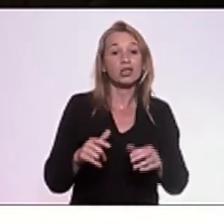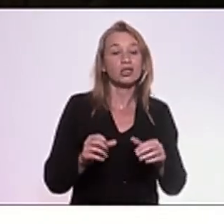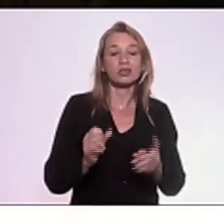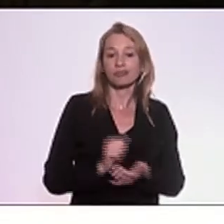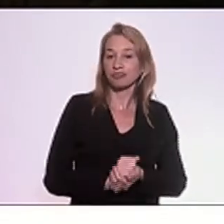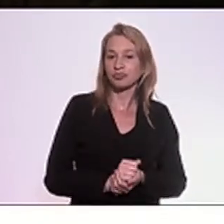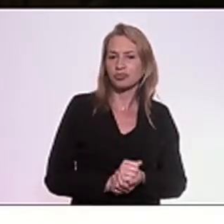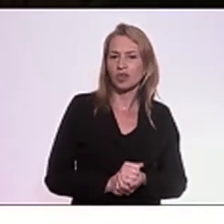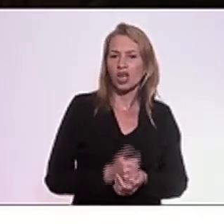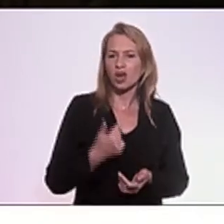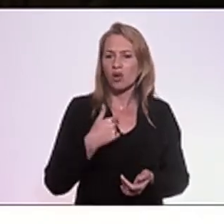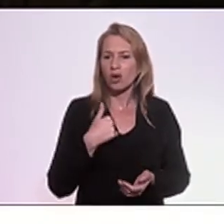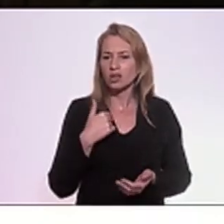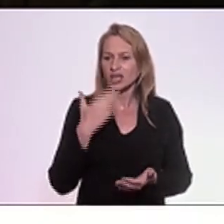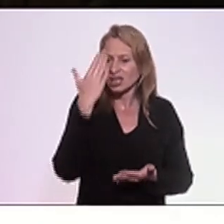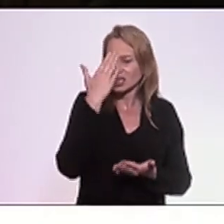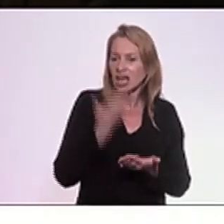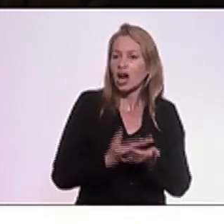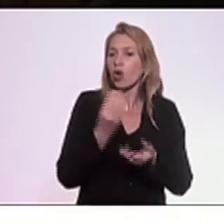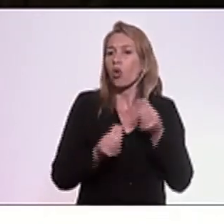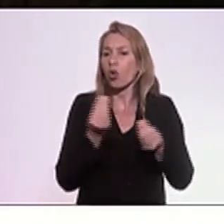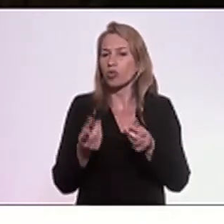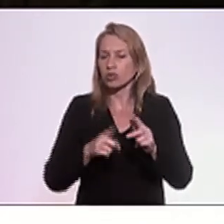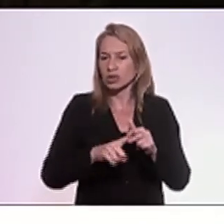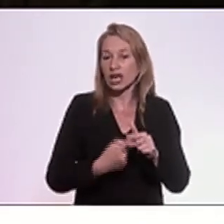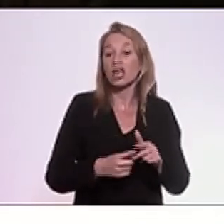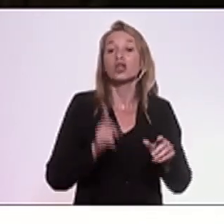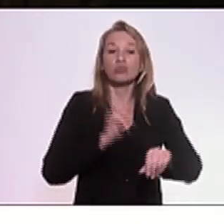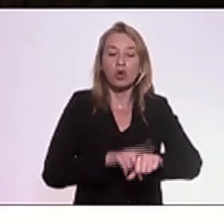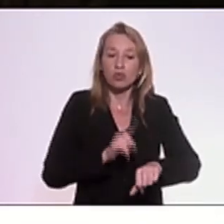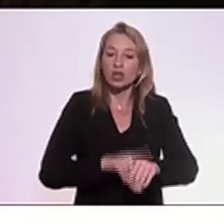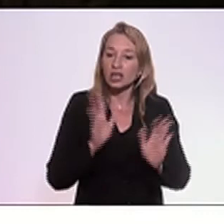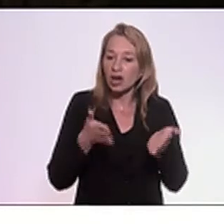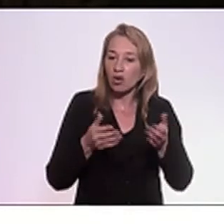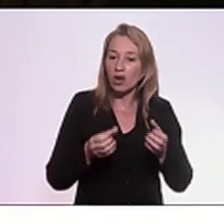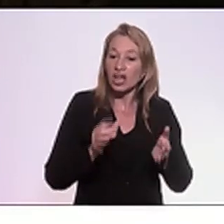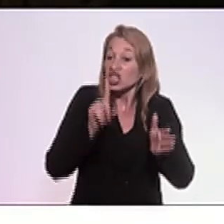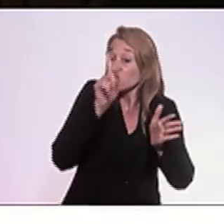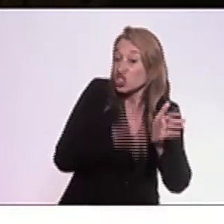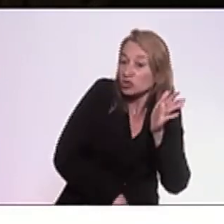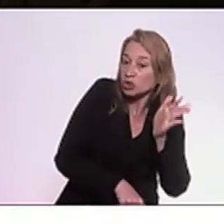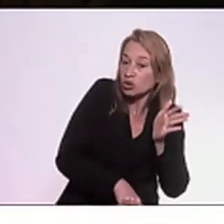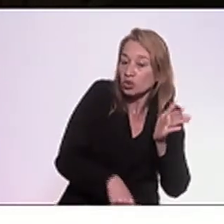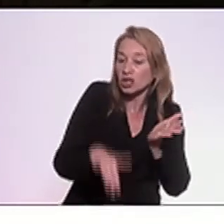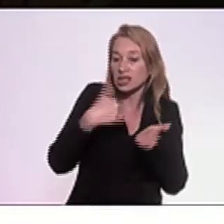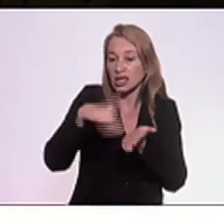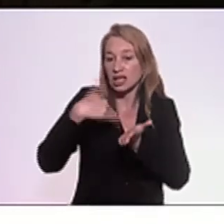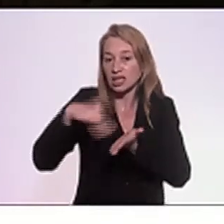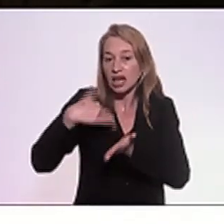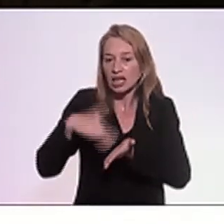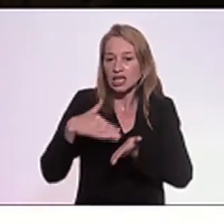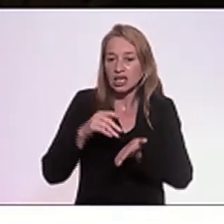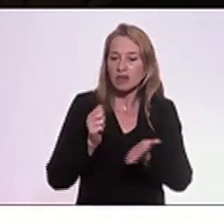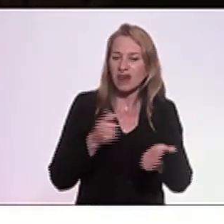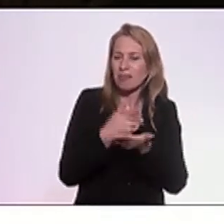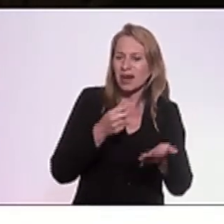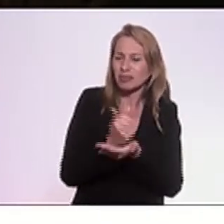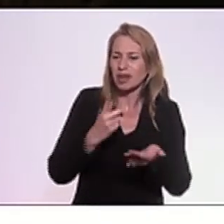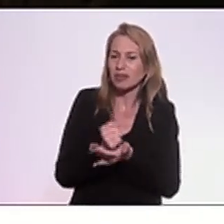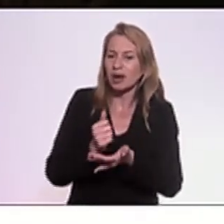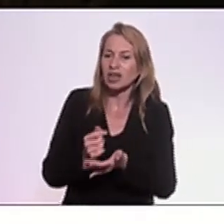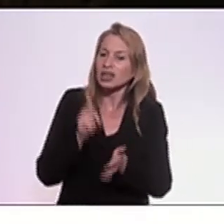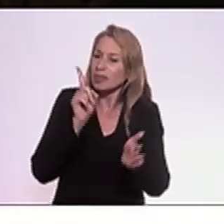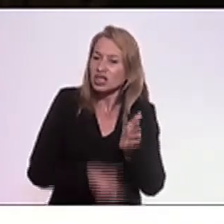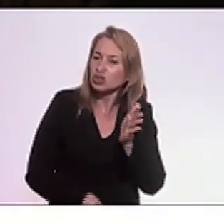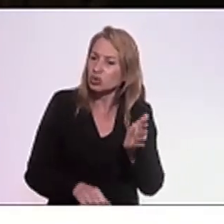de ajuste, de um momento que nós precisamos realmente apertar os cintos e não continuar com gastos exuberantes. Isso é muito forte.